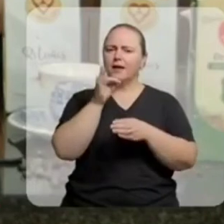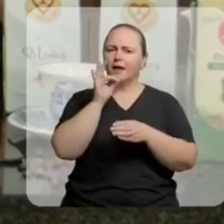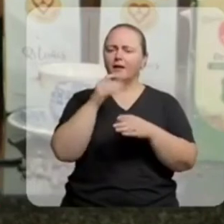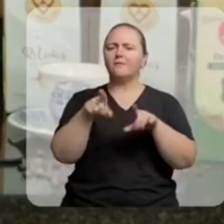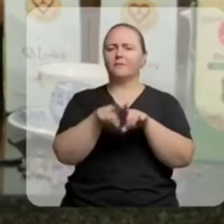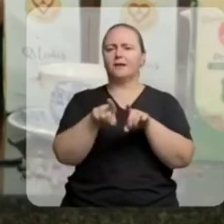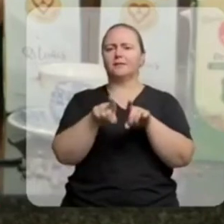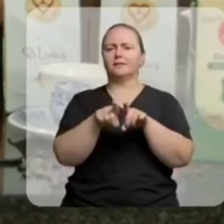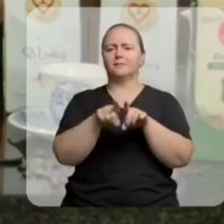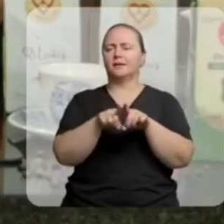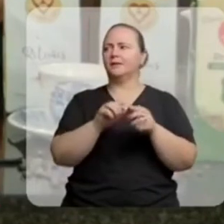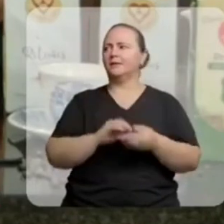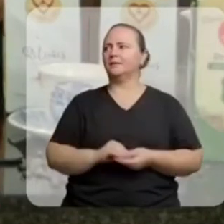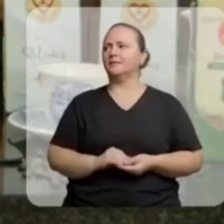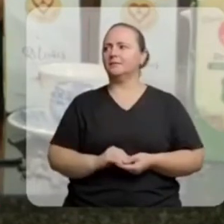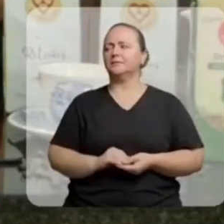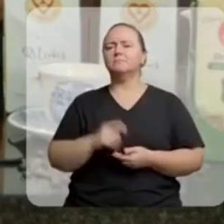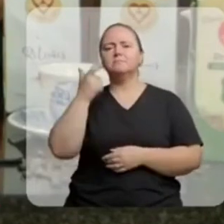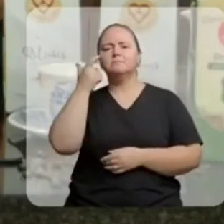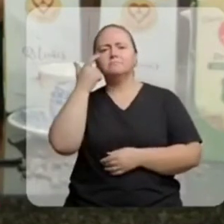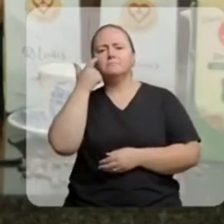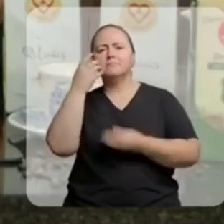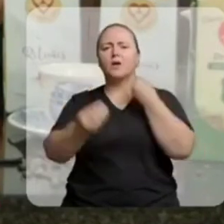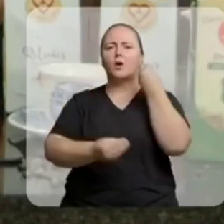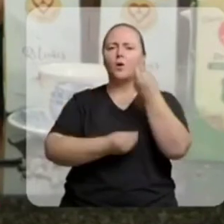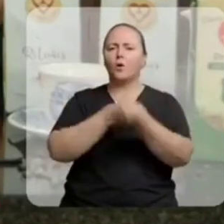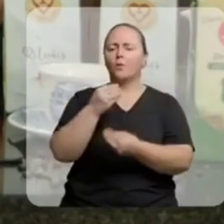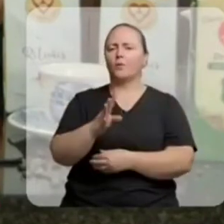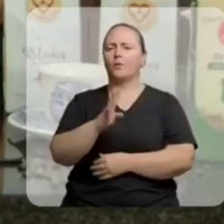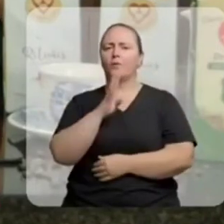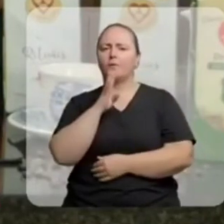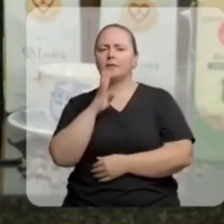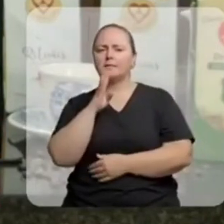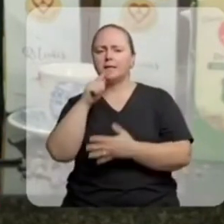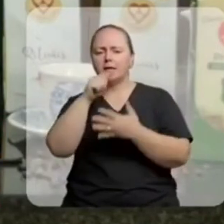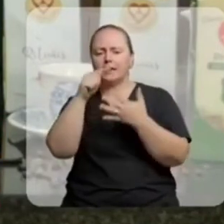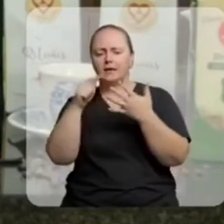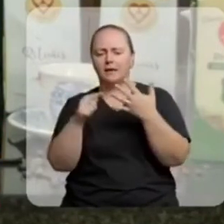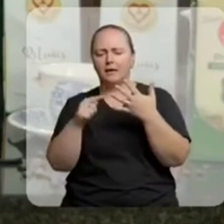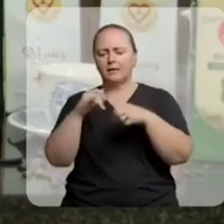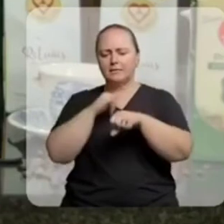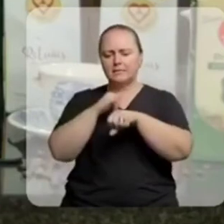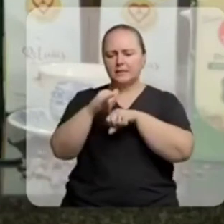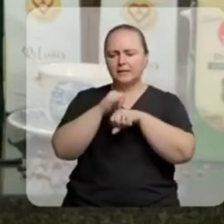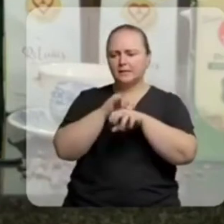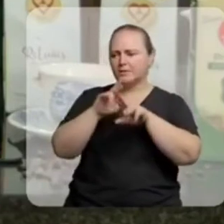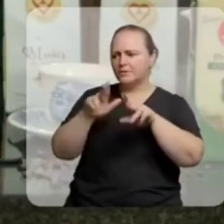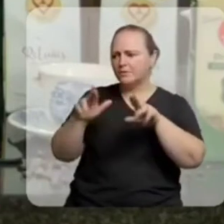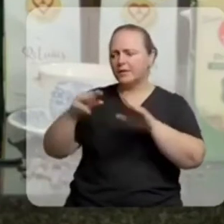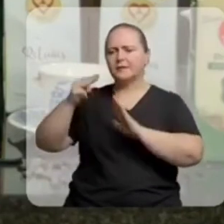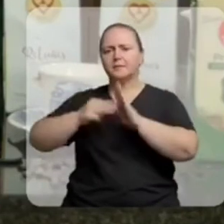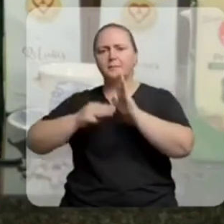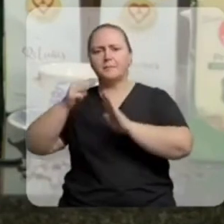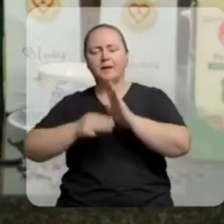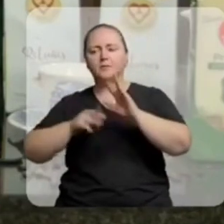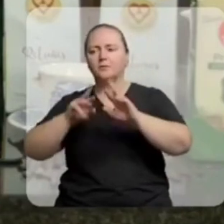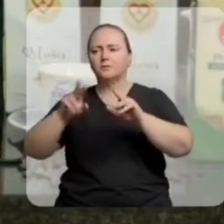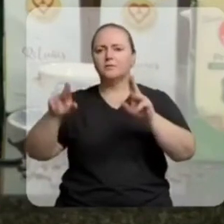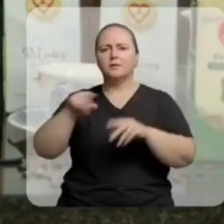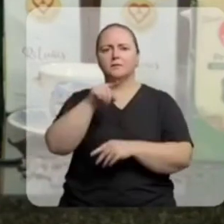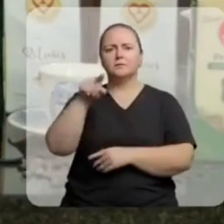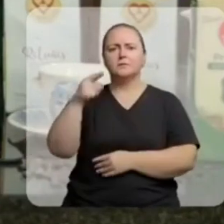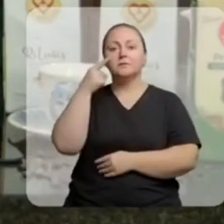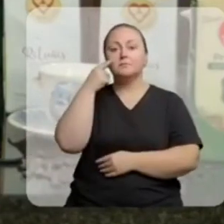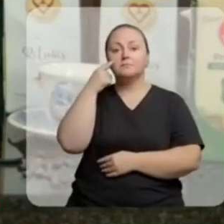Despertem o interesse em conhecer vários métodos, com certeza vocês vão ter sabores